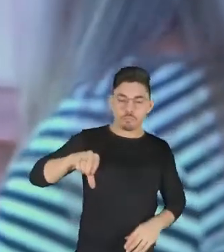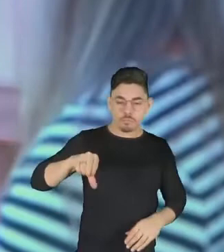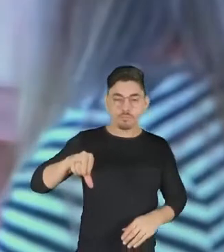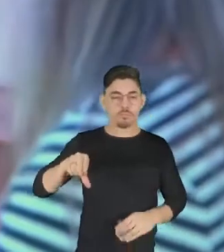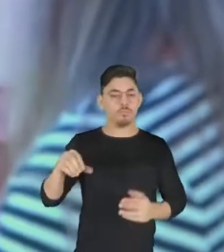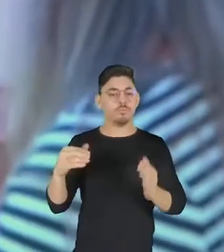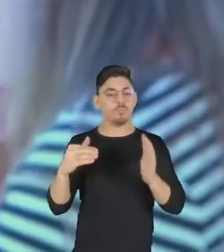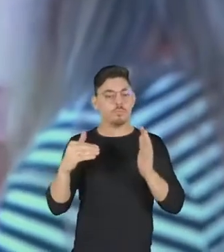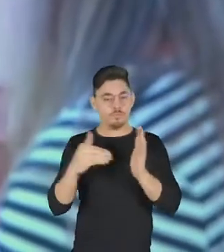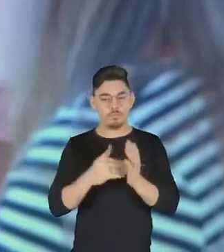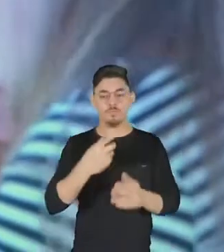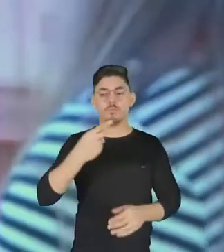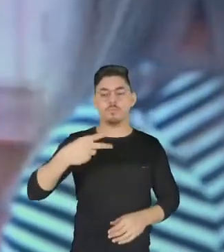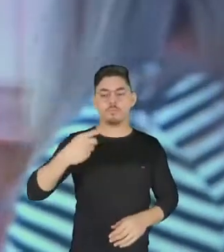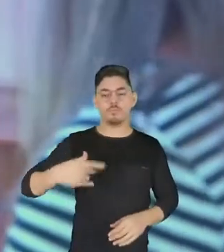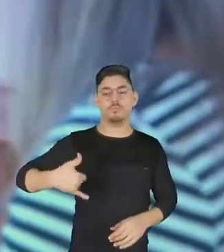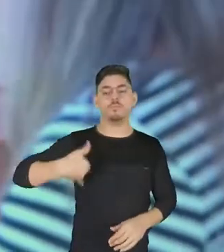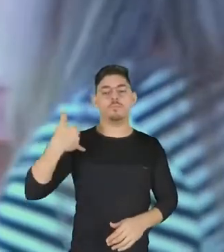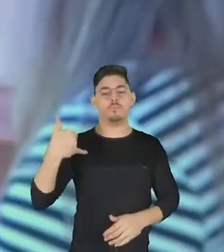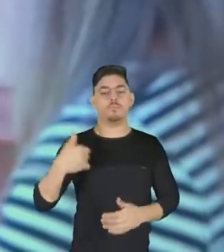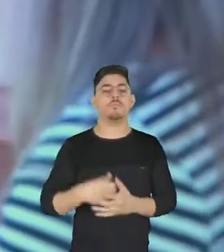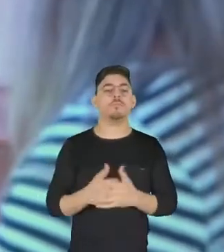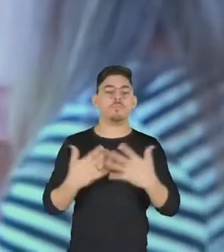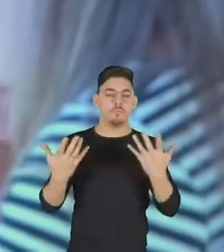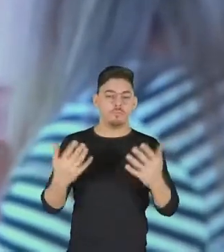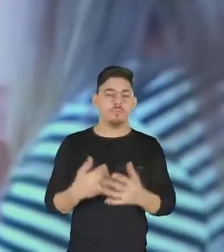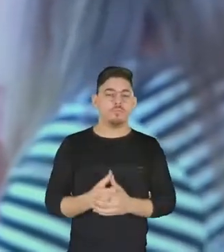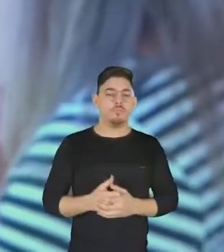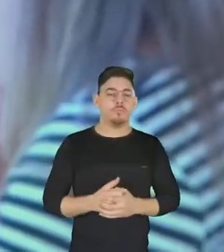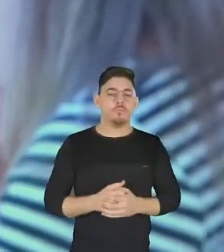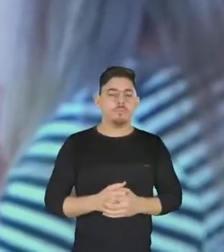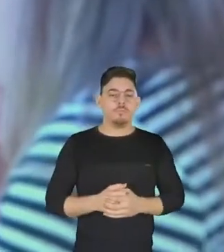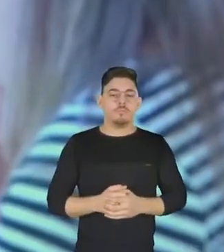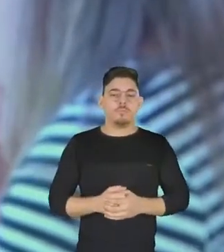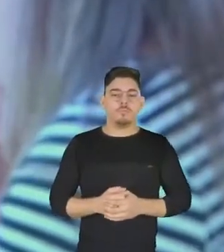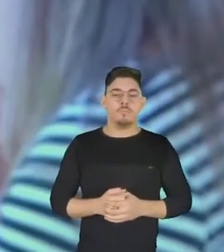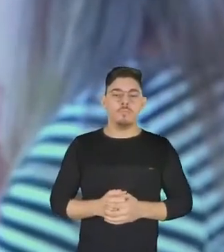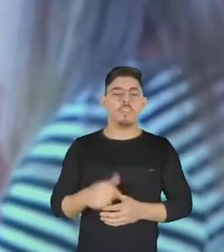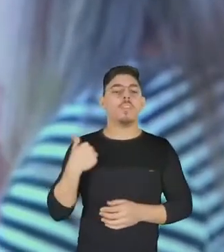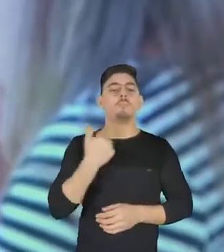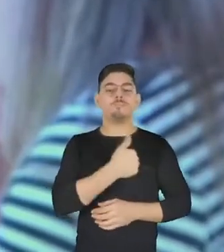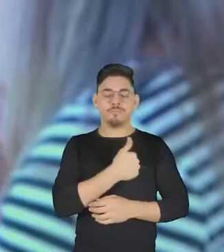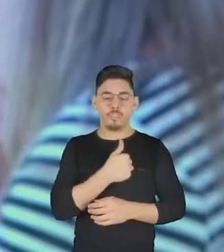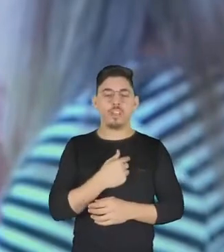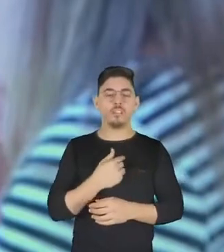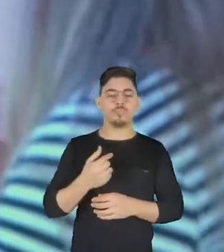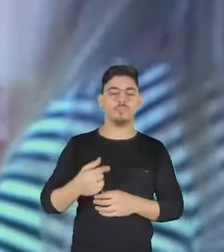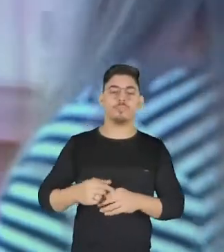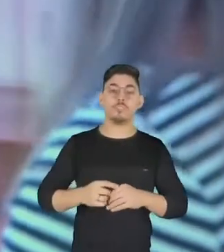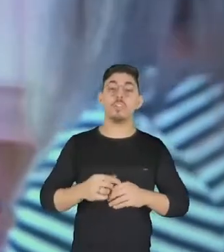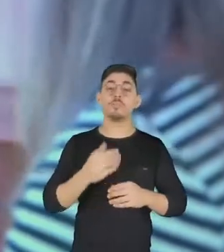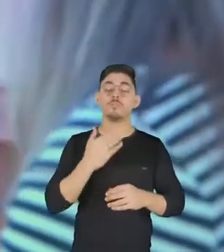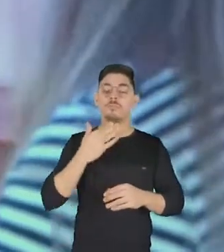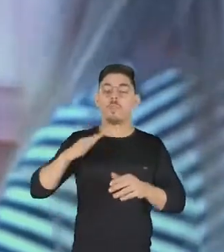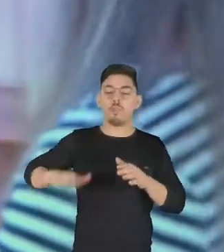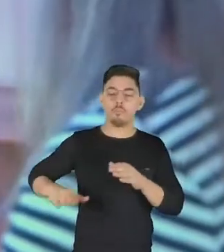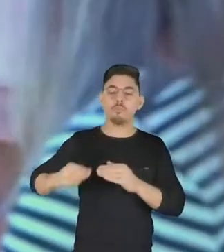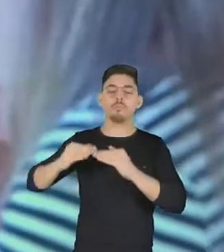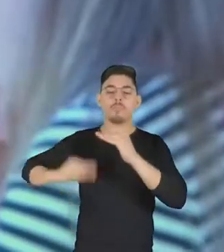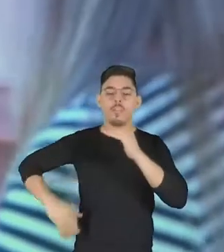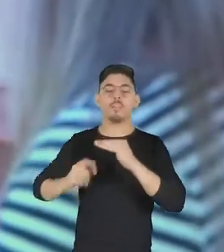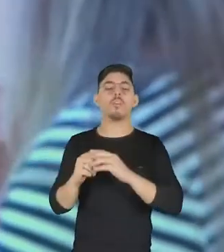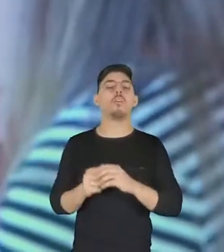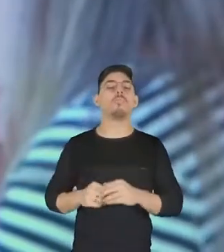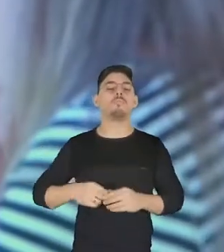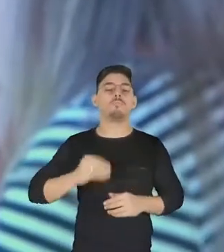a criança lê Bíblias ainda ilustradas, né? Então, essas ainda estamos com os textos em Bíblia